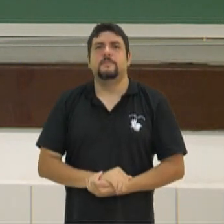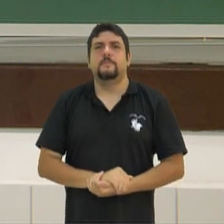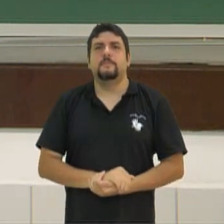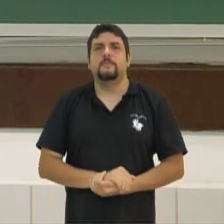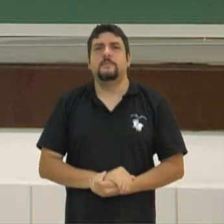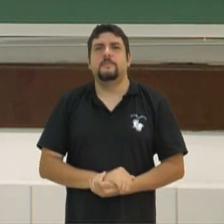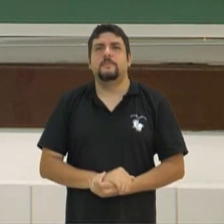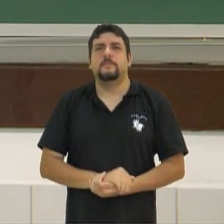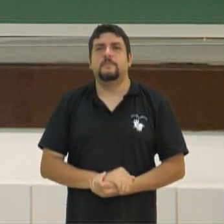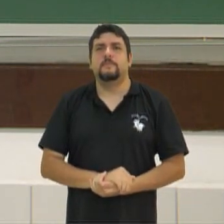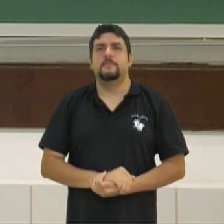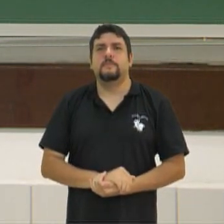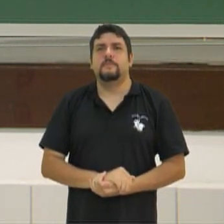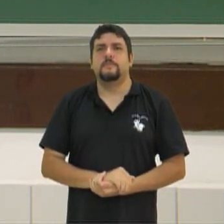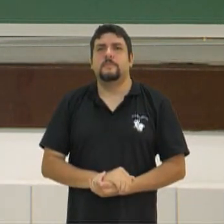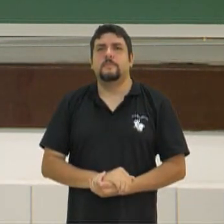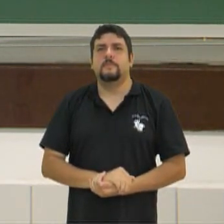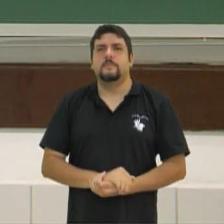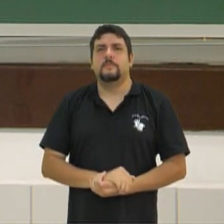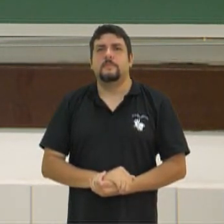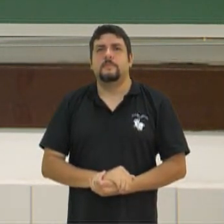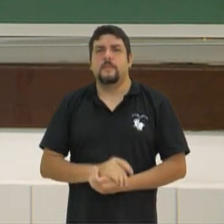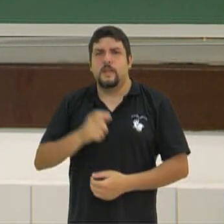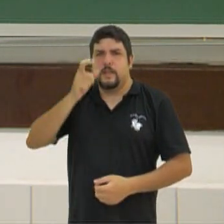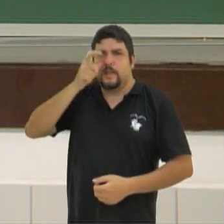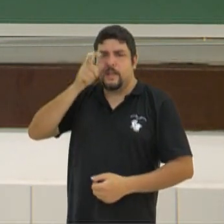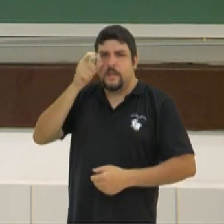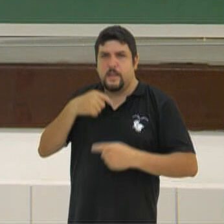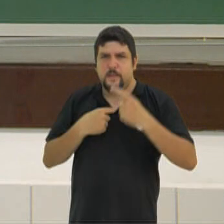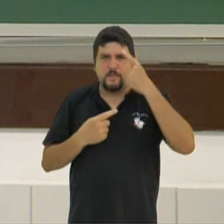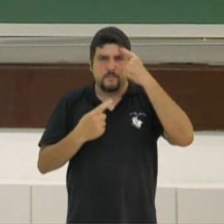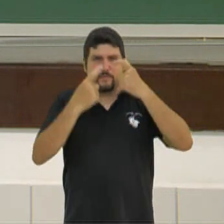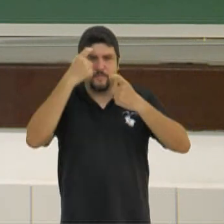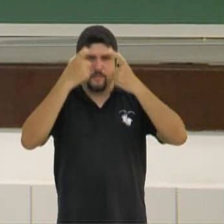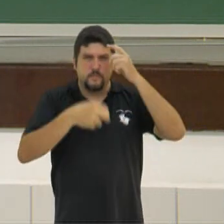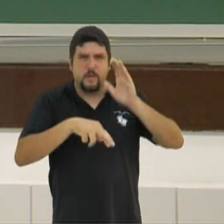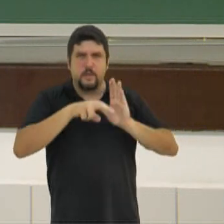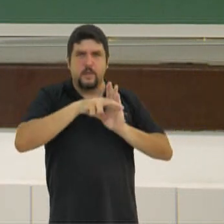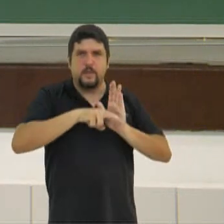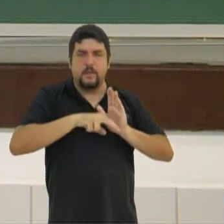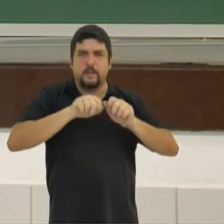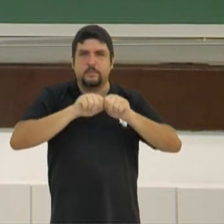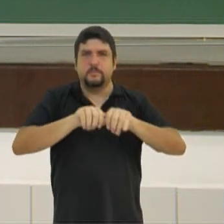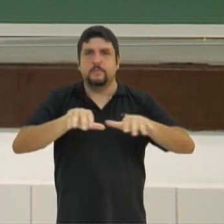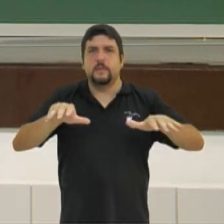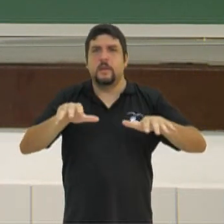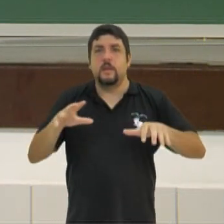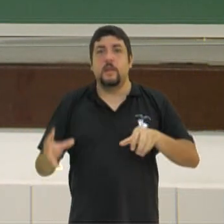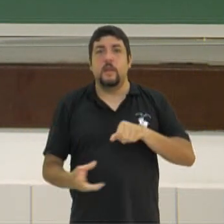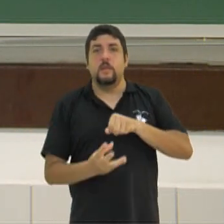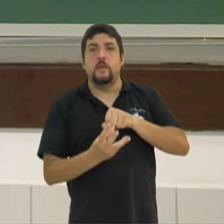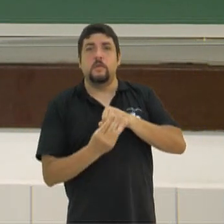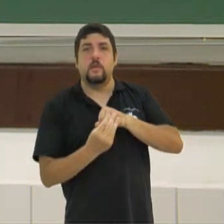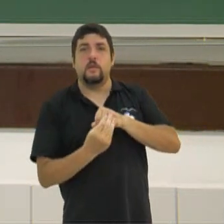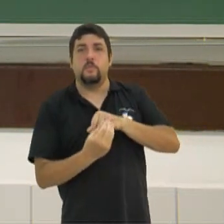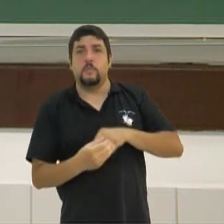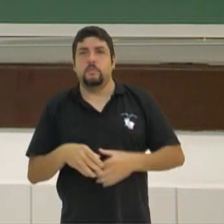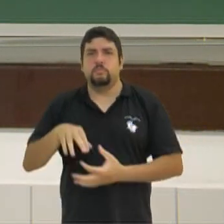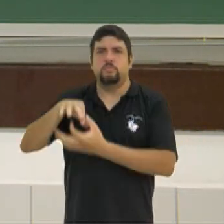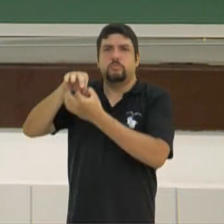logo existo. Descartes inventou uma regra para geral, para ter conhecimento tem que partir para o